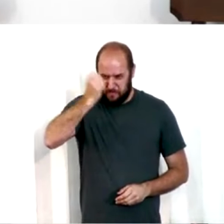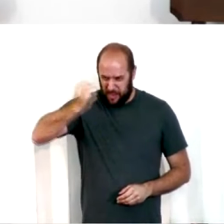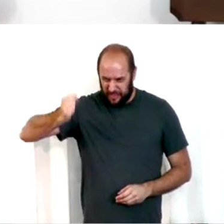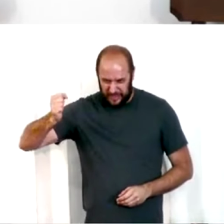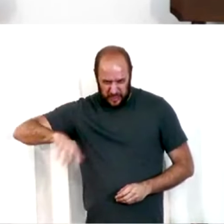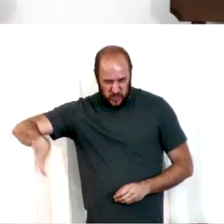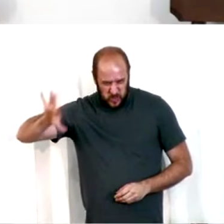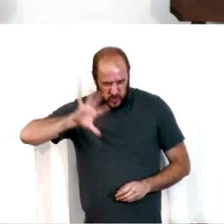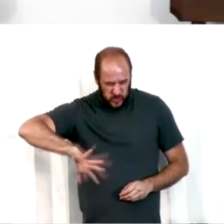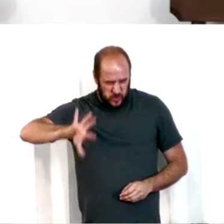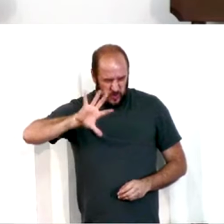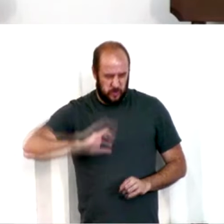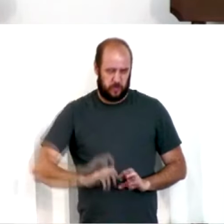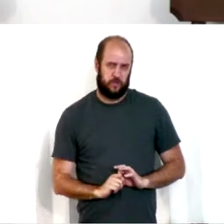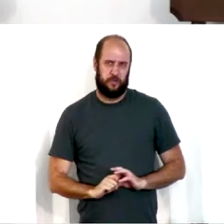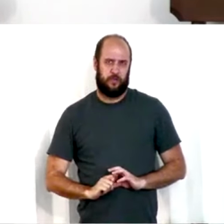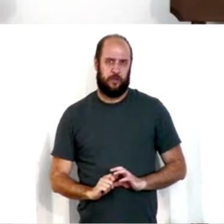E